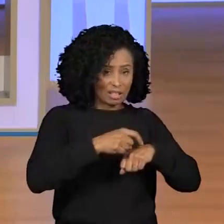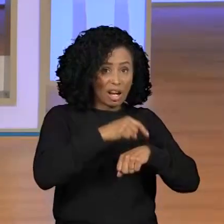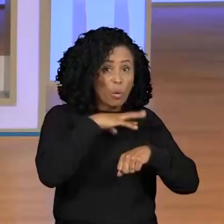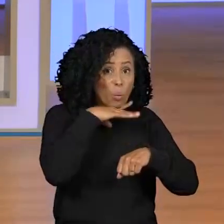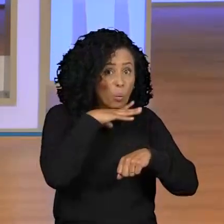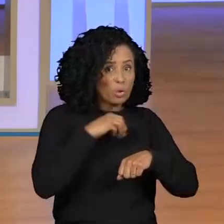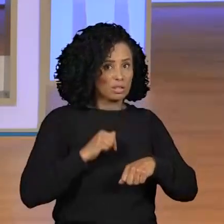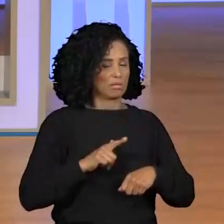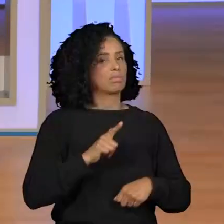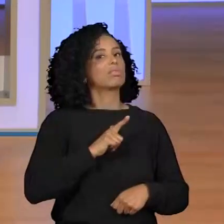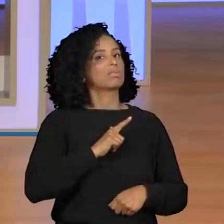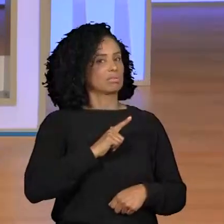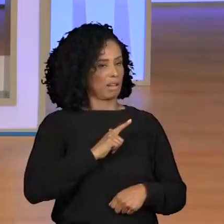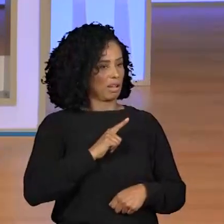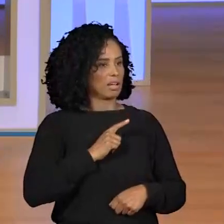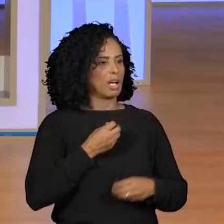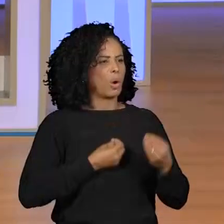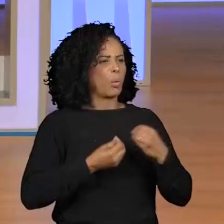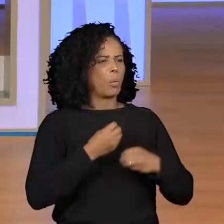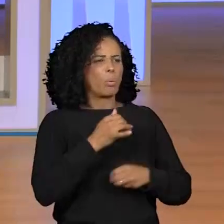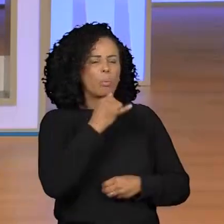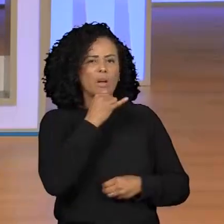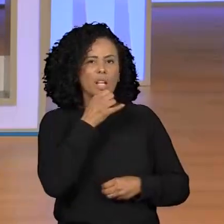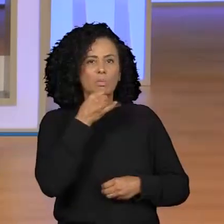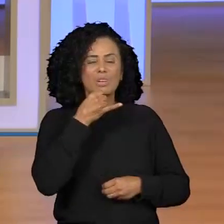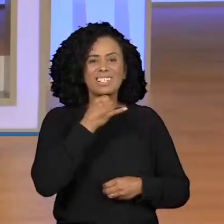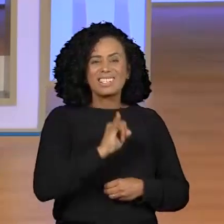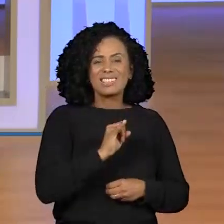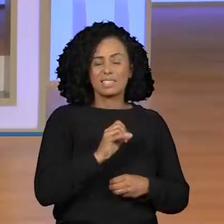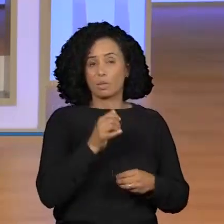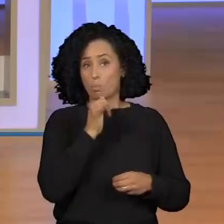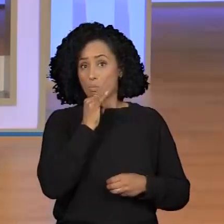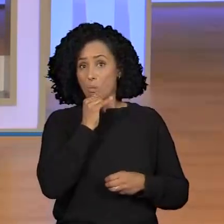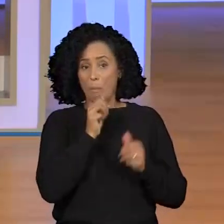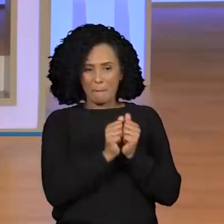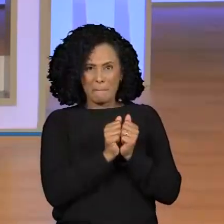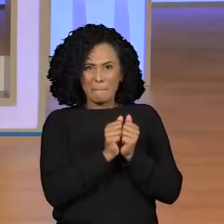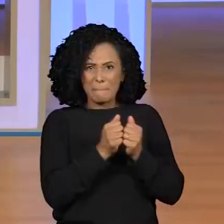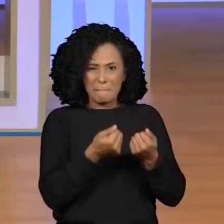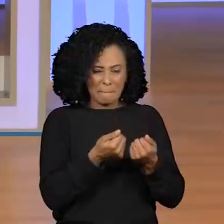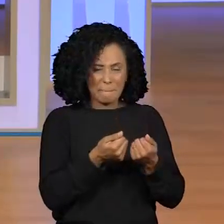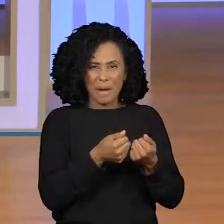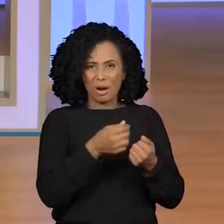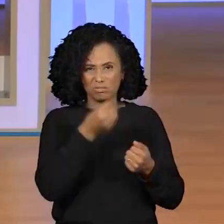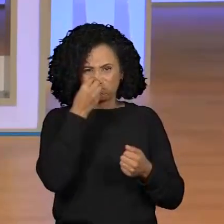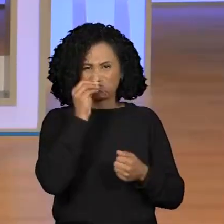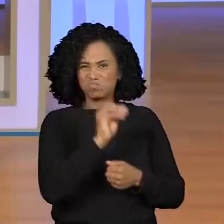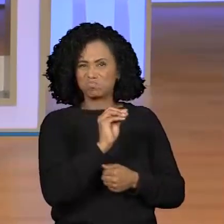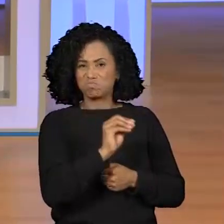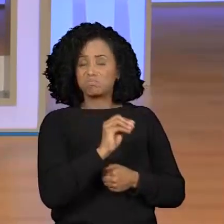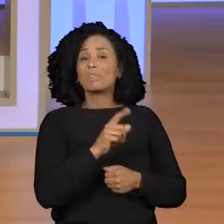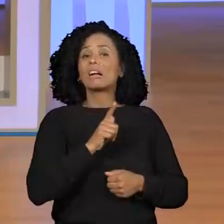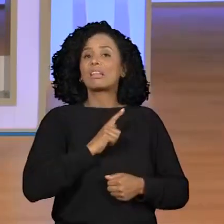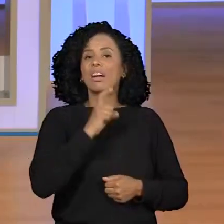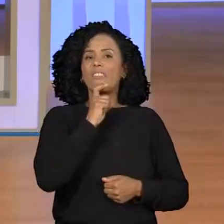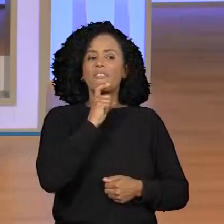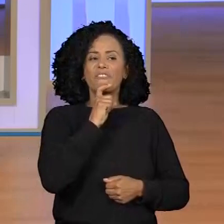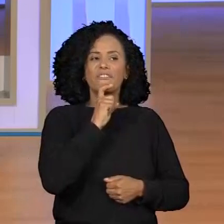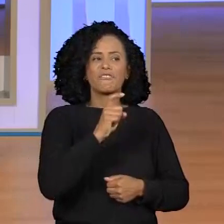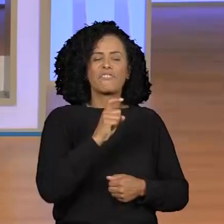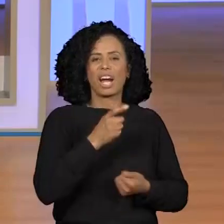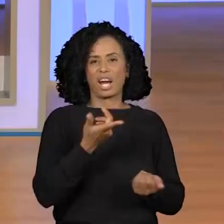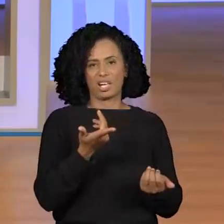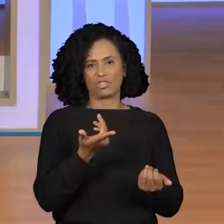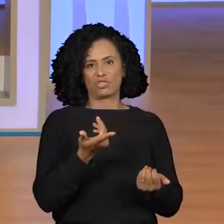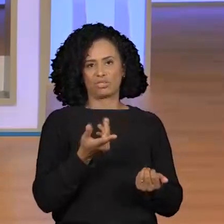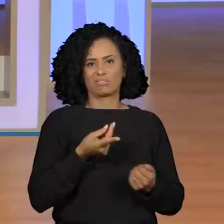por quê? Porque ele vai variar ali a temperatura do ambiente e a questão da umidade. Então, geralmente, quando